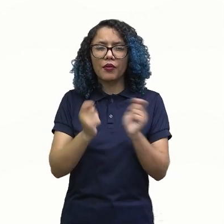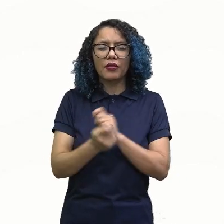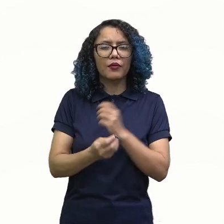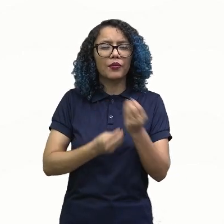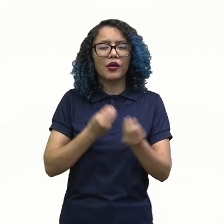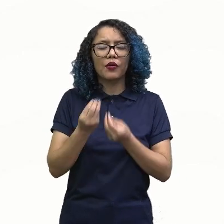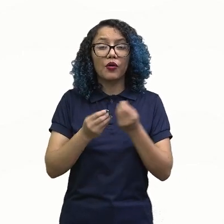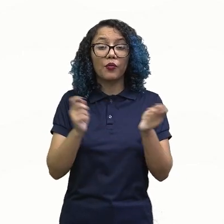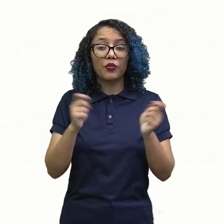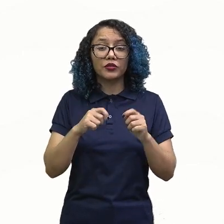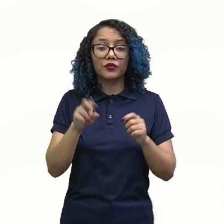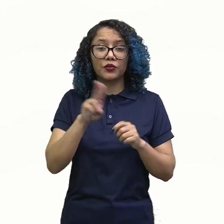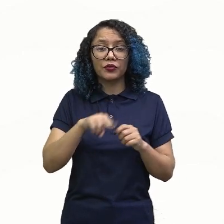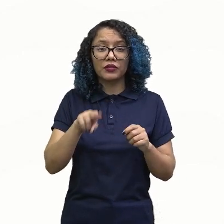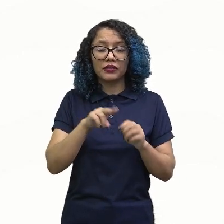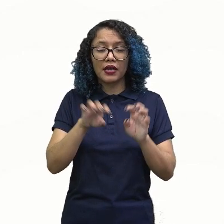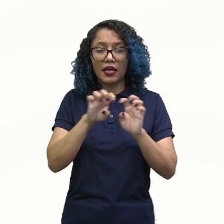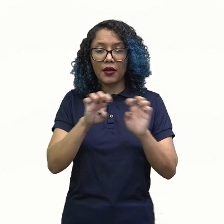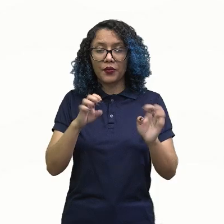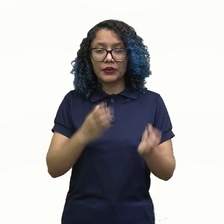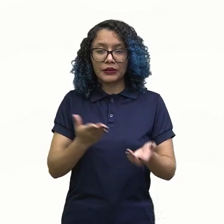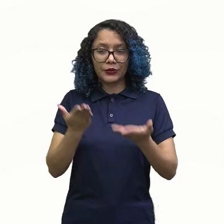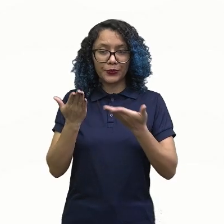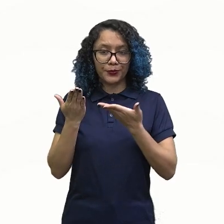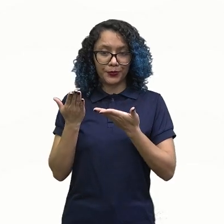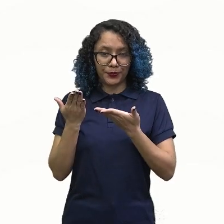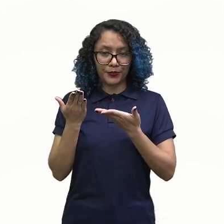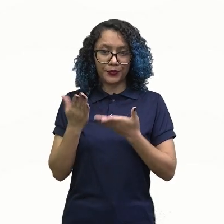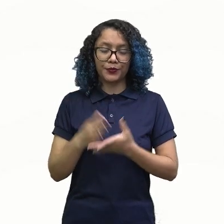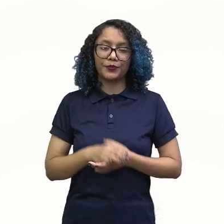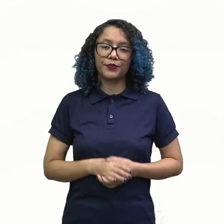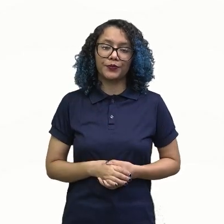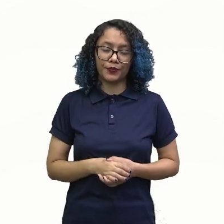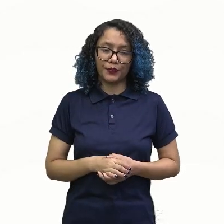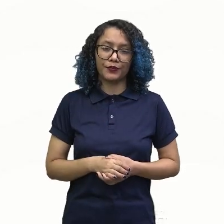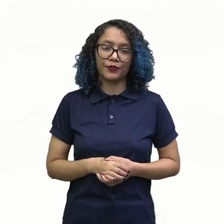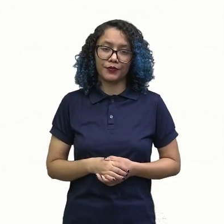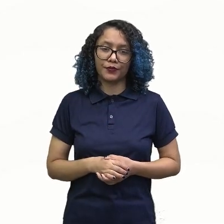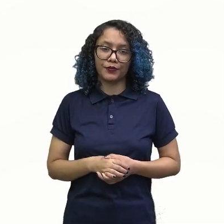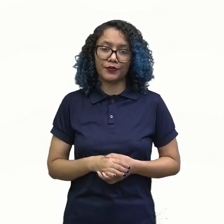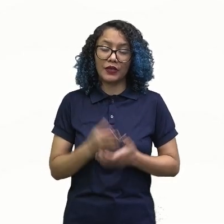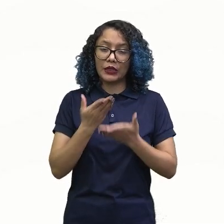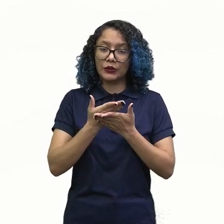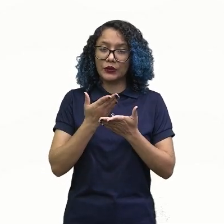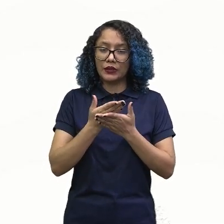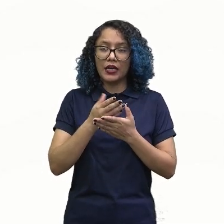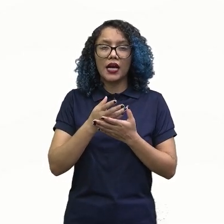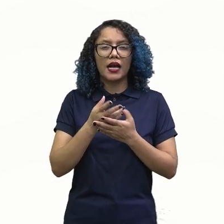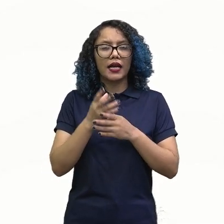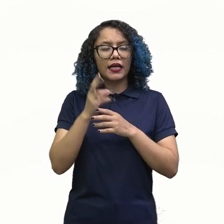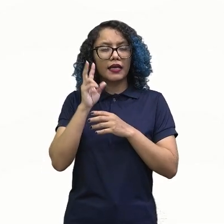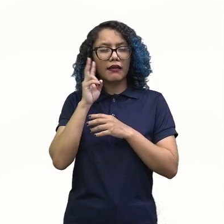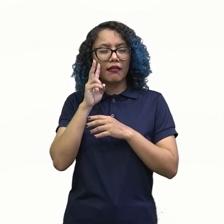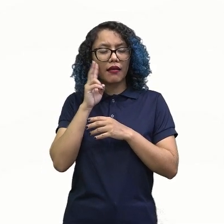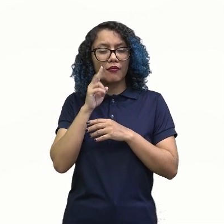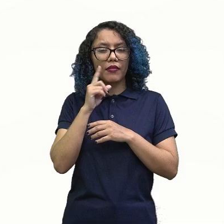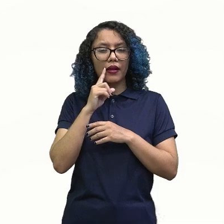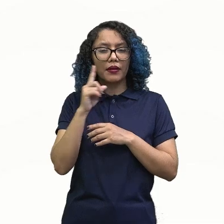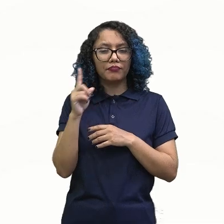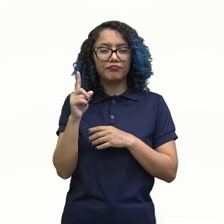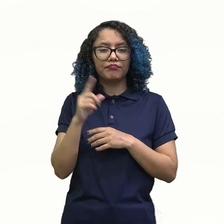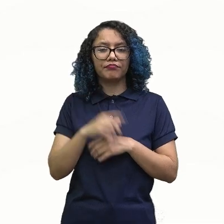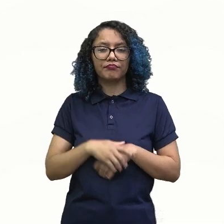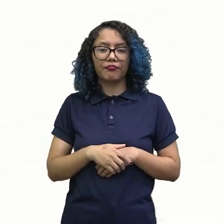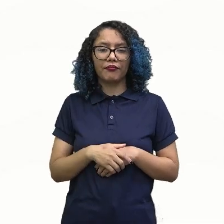seguinte relação. A equação que nós vamos estudar e relembrar com você aí é: a temperatura